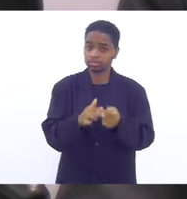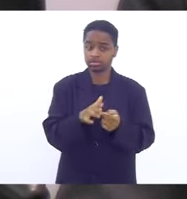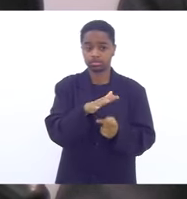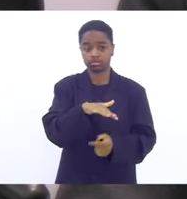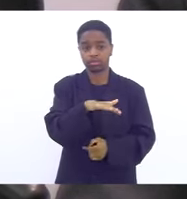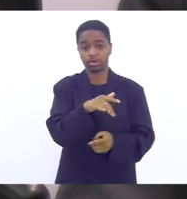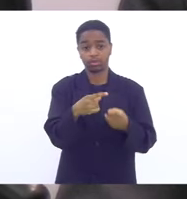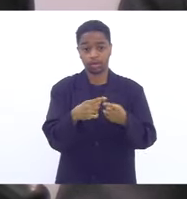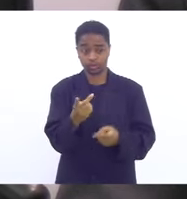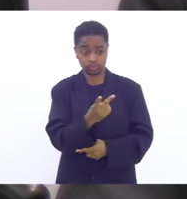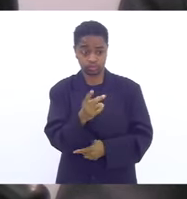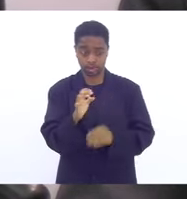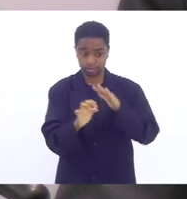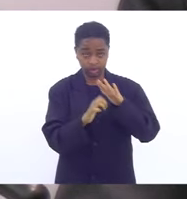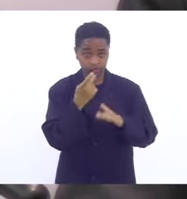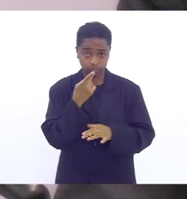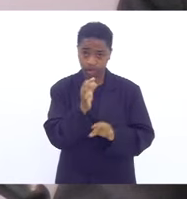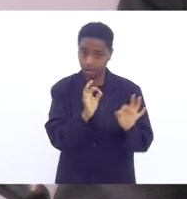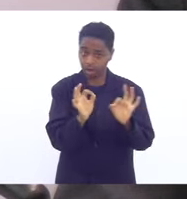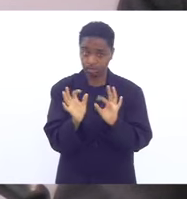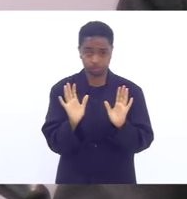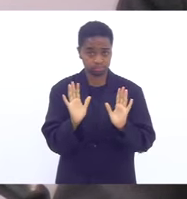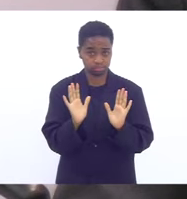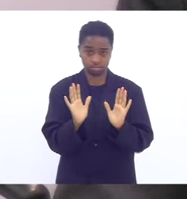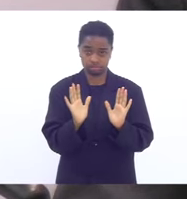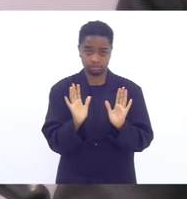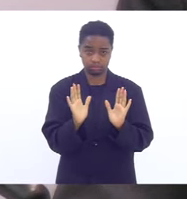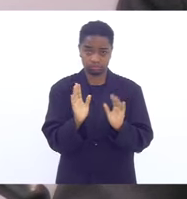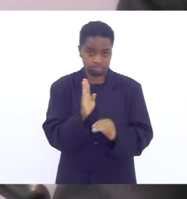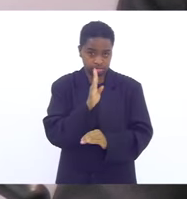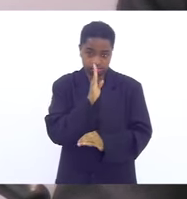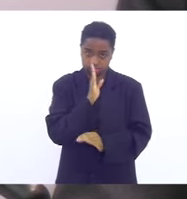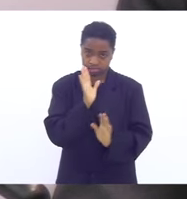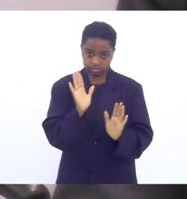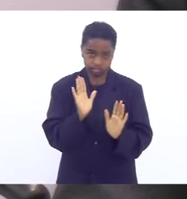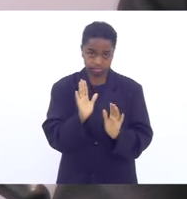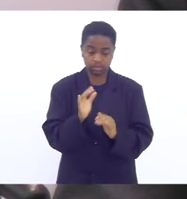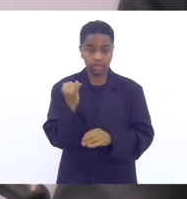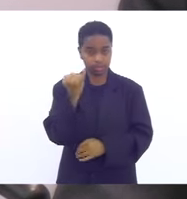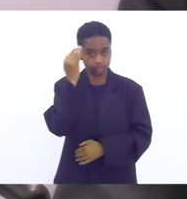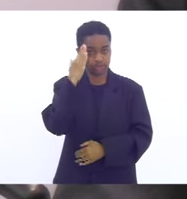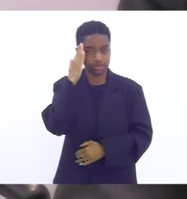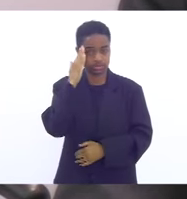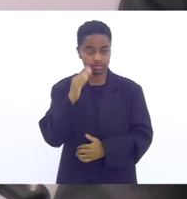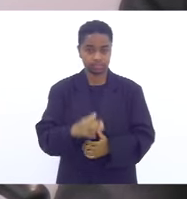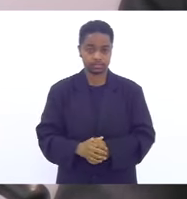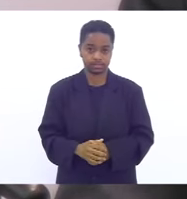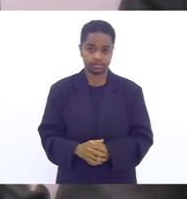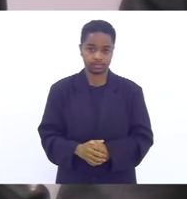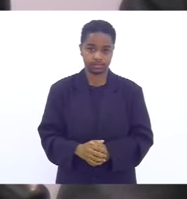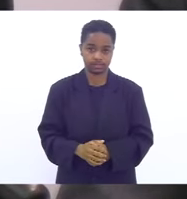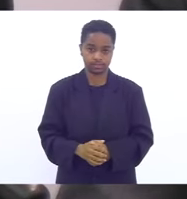duas empresas não colocaram isso aqui em questão de forma enfática. Isso é importante.